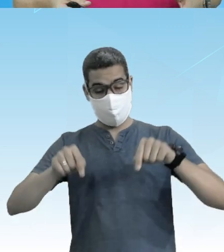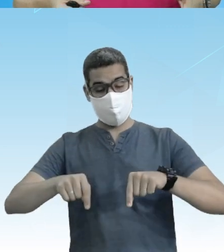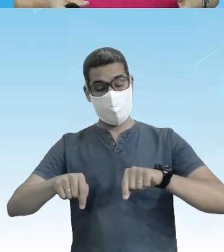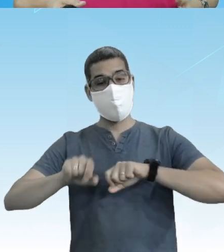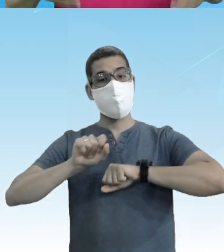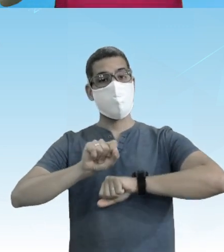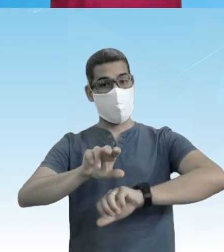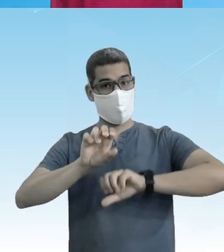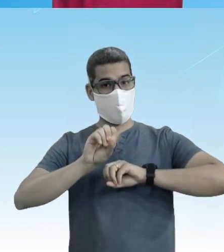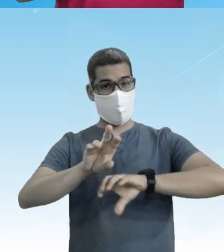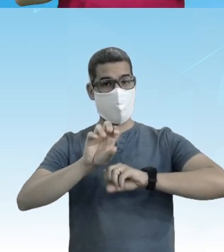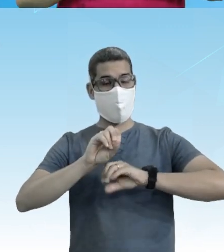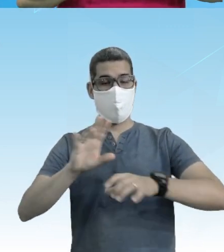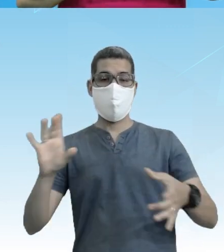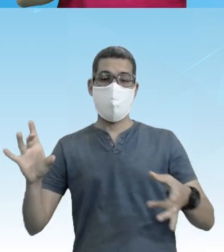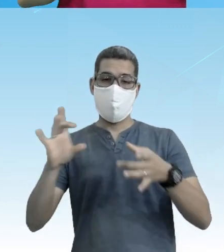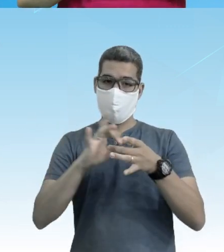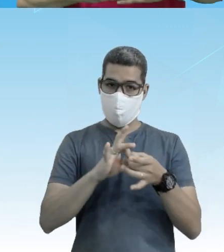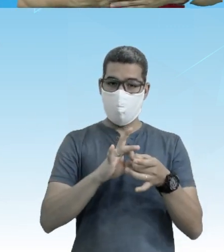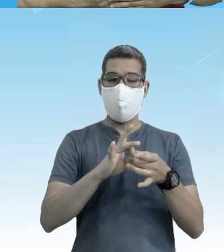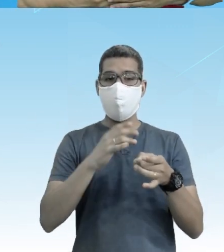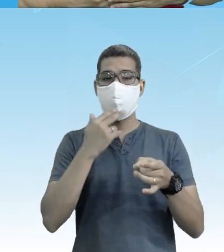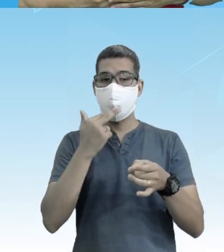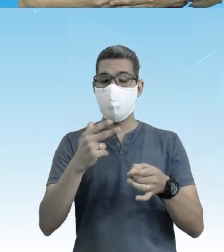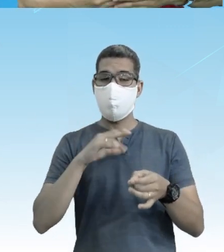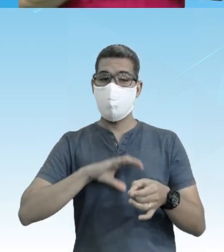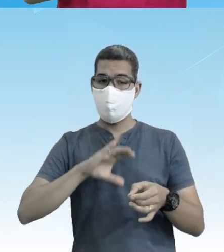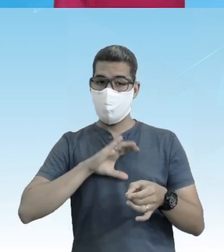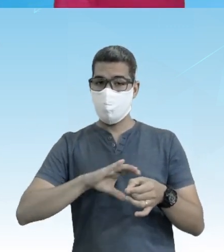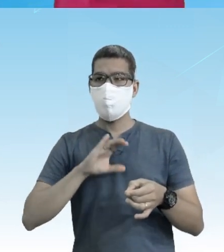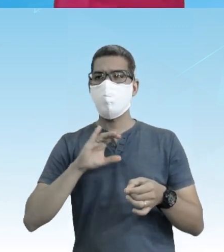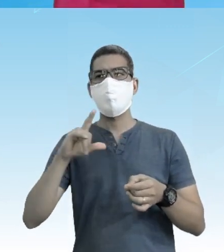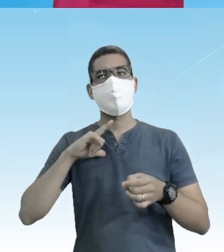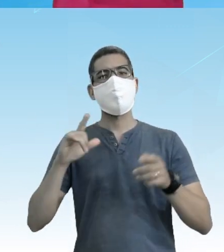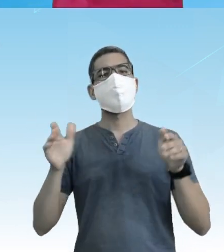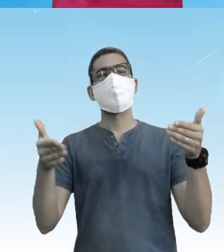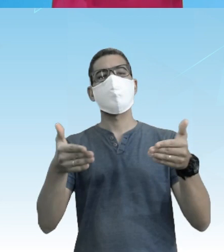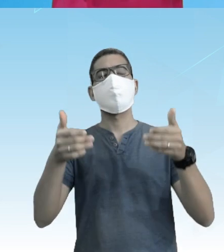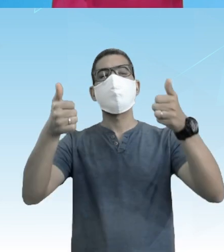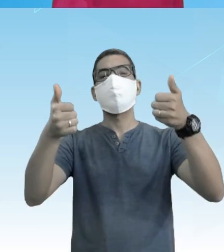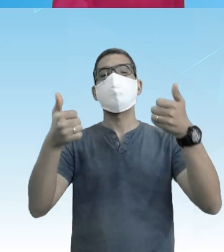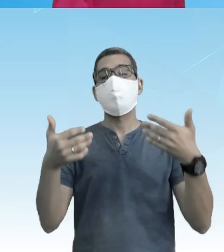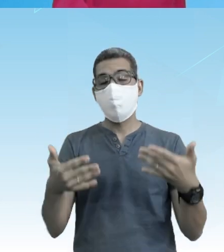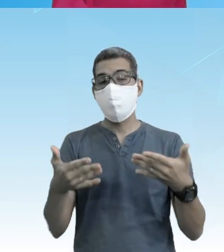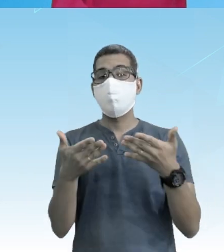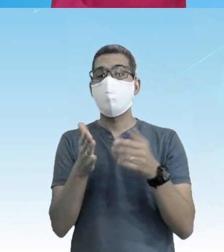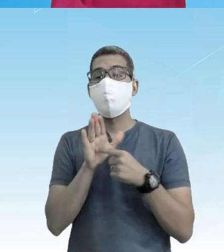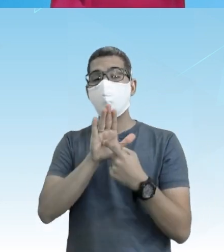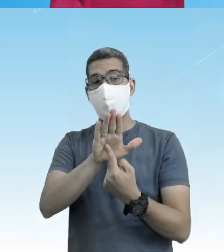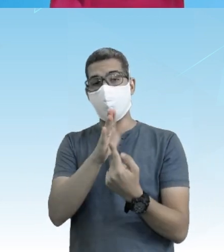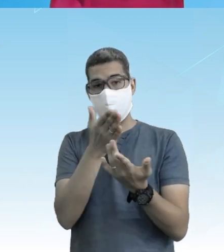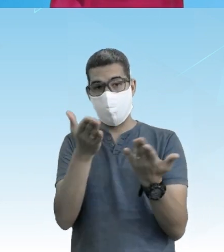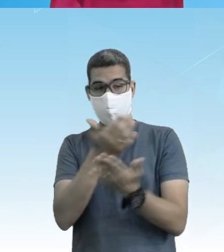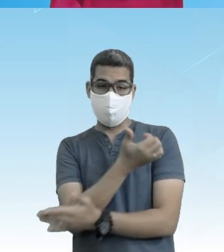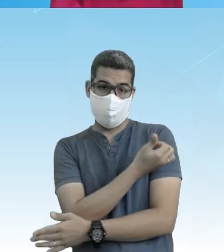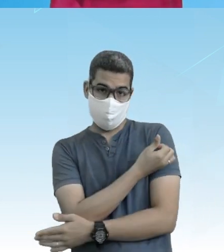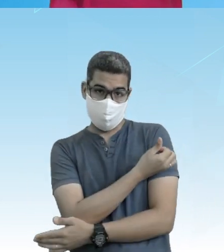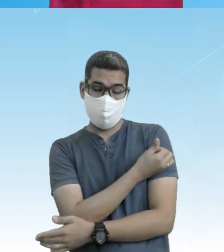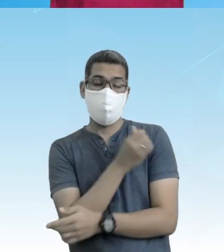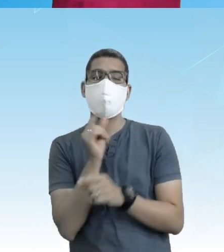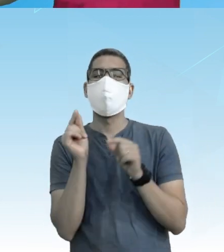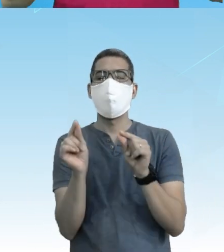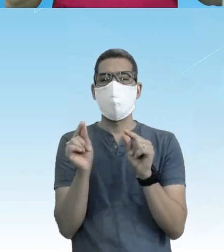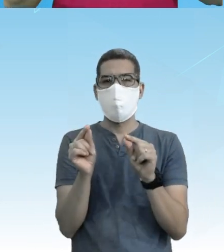hoje, certo? Atrelada, claro, à língua portuguesa, está tentando mostrar a vocês, estudantes do sexto ano, o